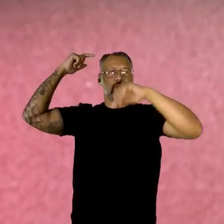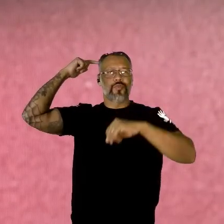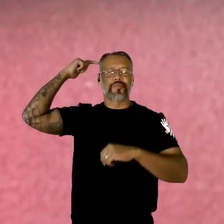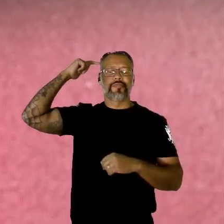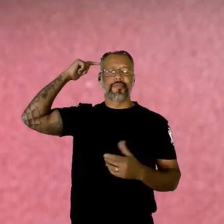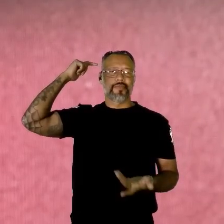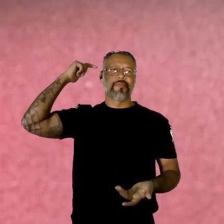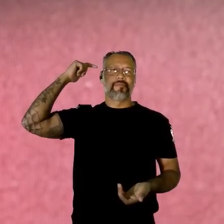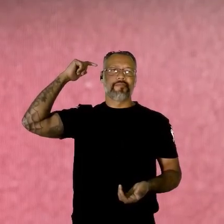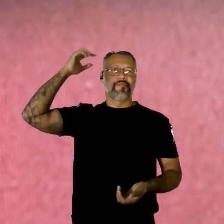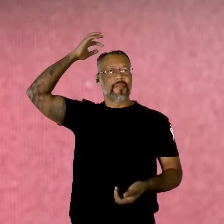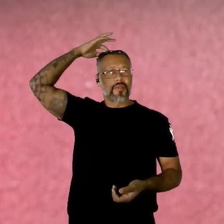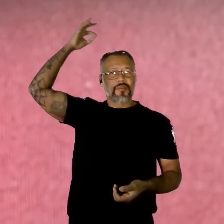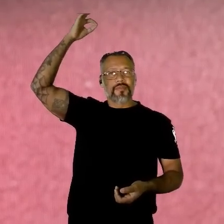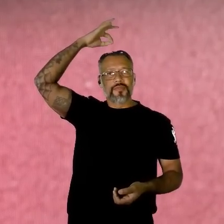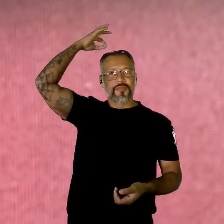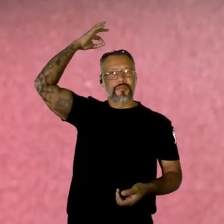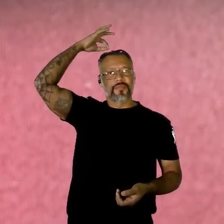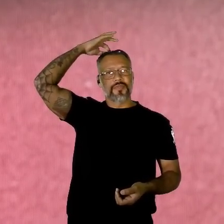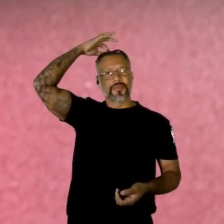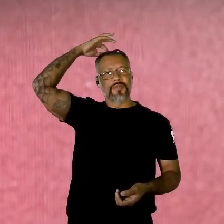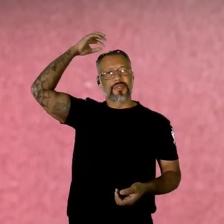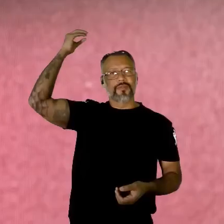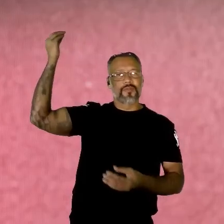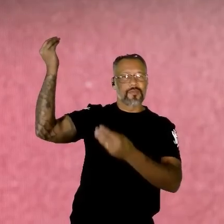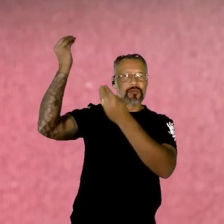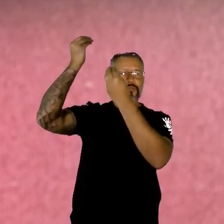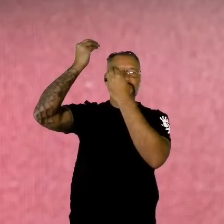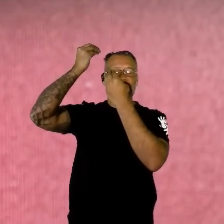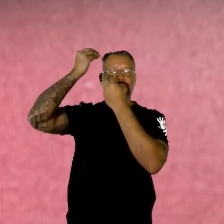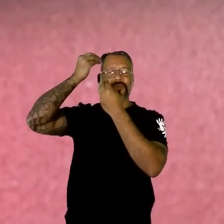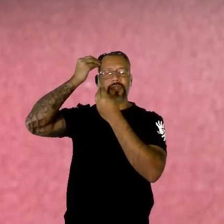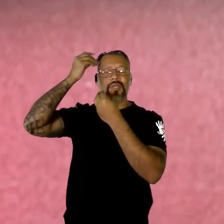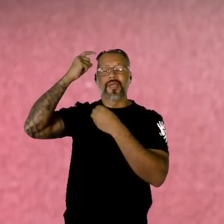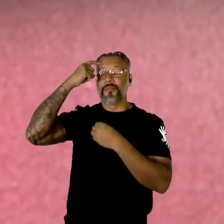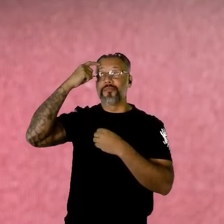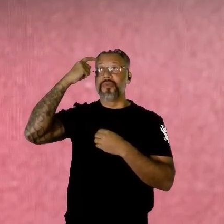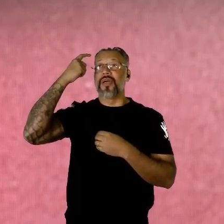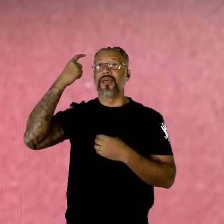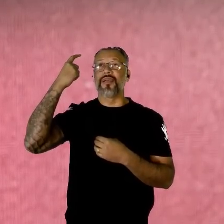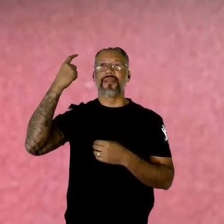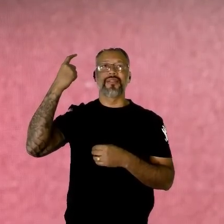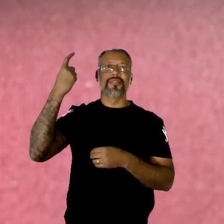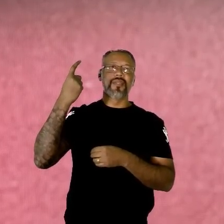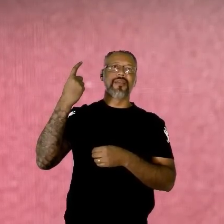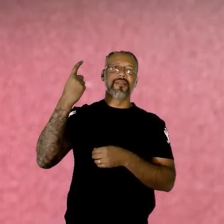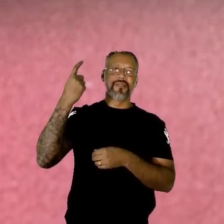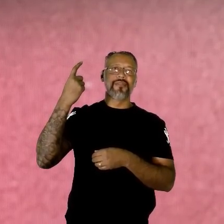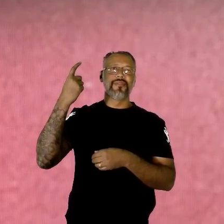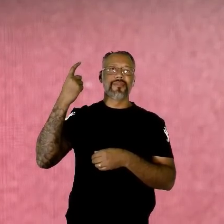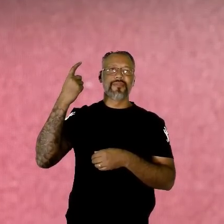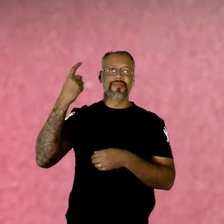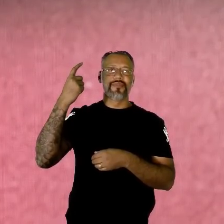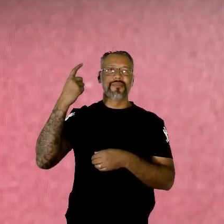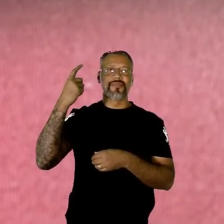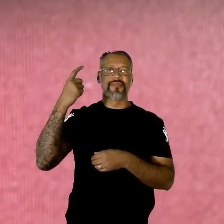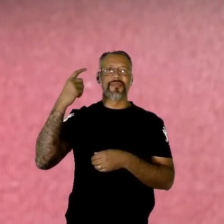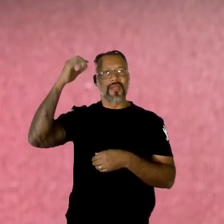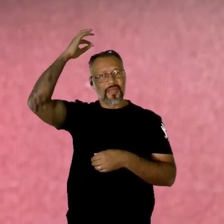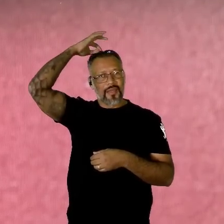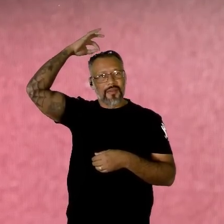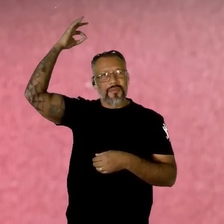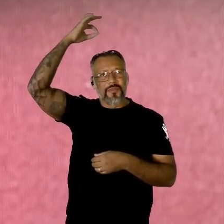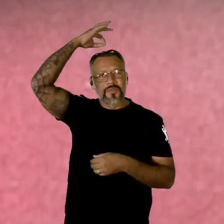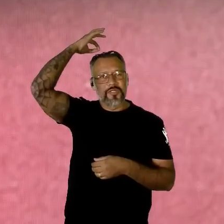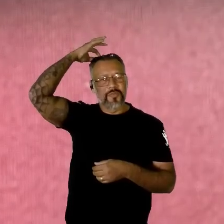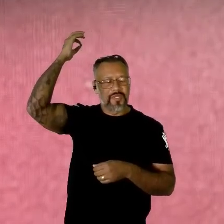da Batalha coloca ideias Inteligentes da minha cabeça é o espírito que consola o pai uma mãe um filho que